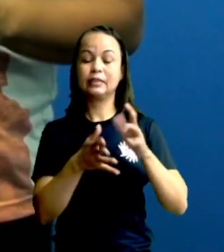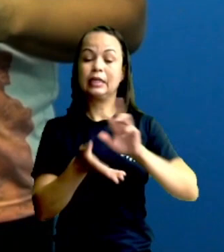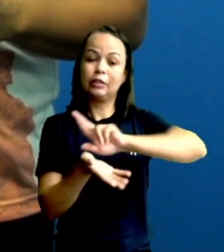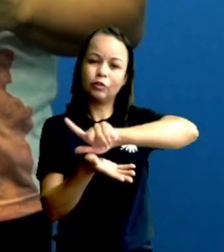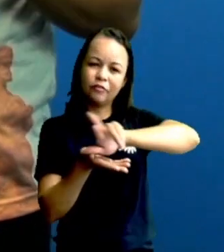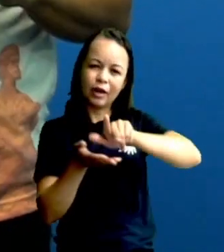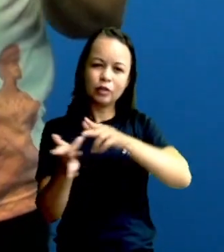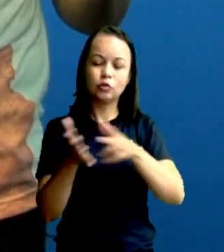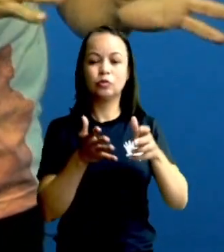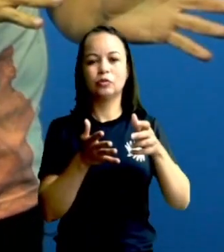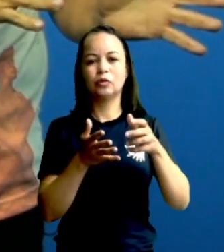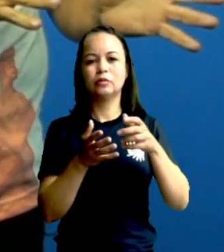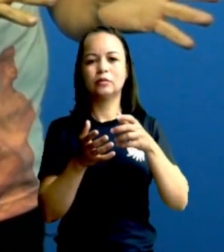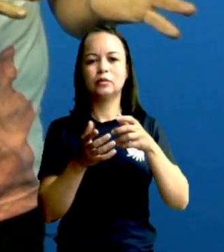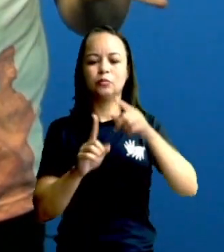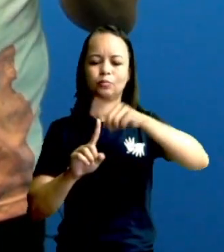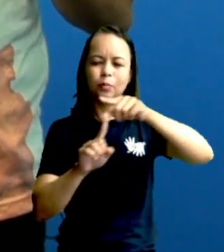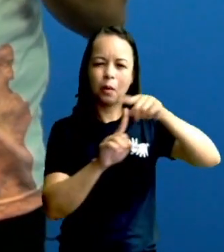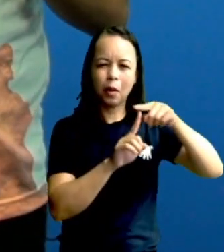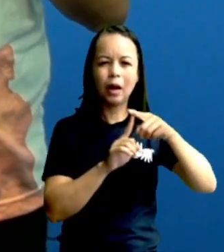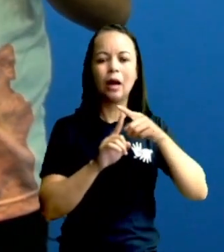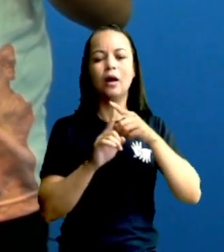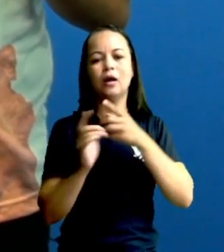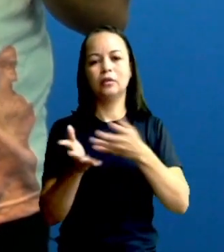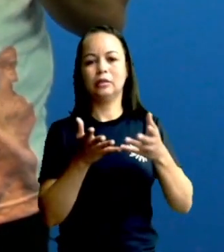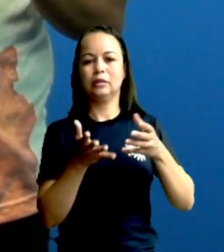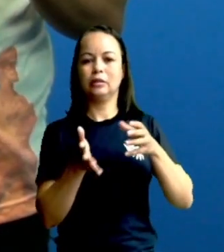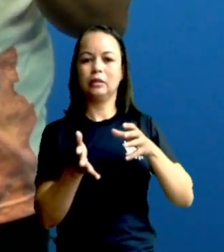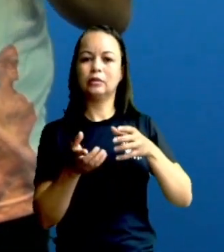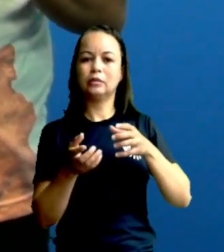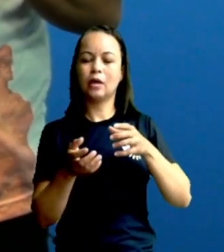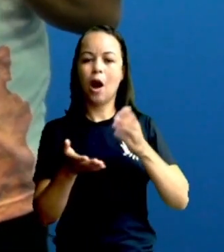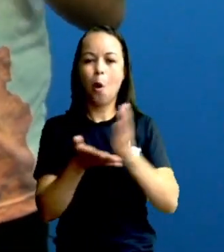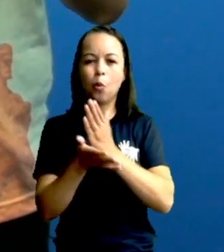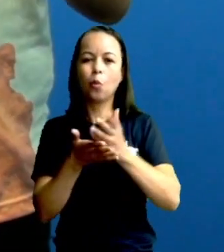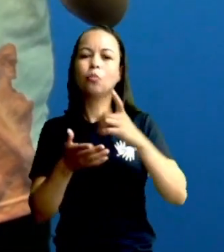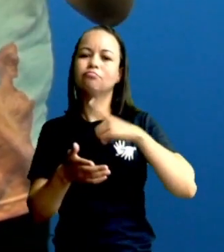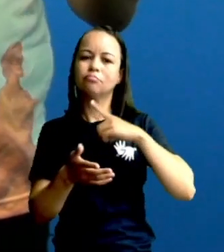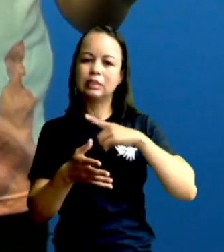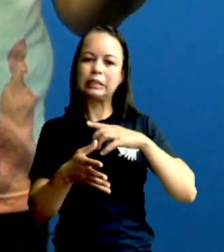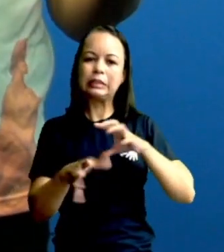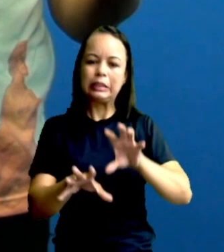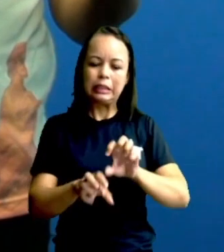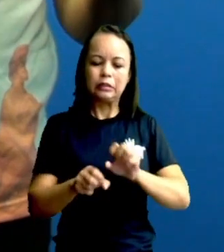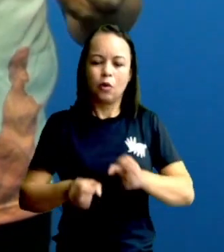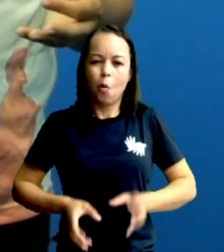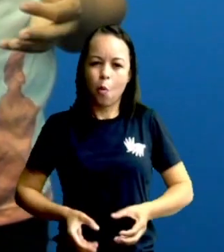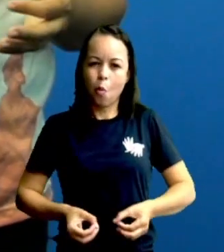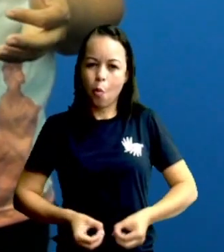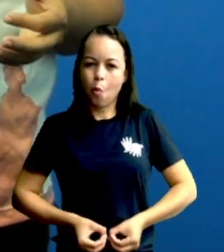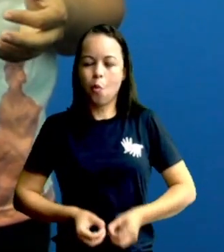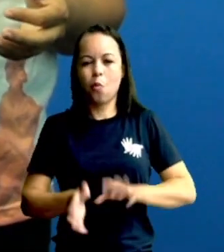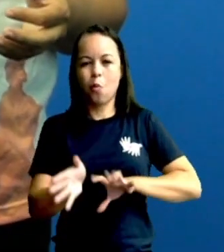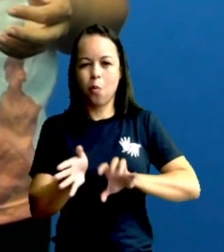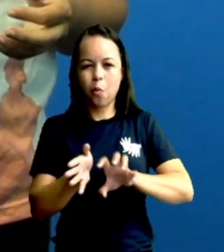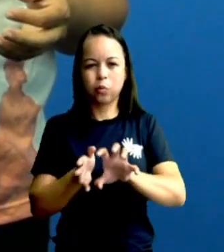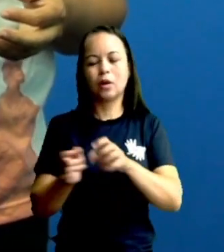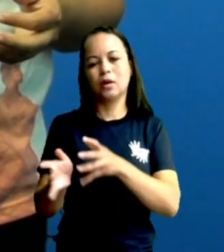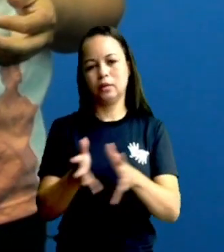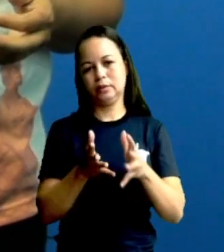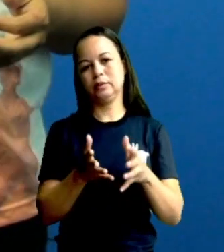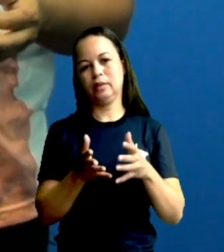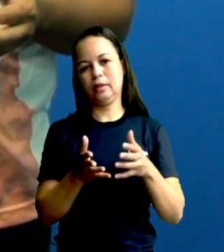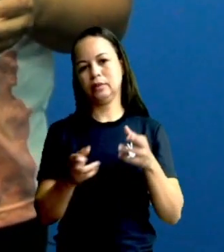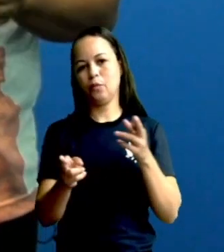do HPV. Deles, alguns causam câncer de colo de útero. Então, quando eu penso em câncer de colo de útero, 90%